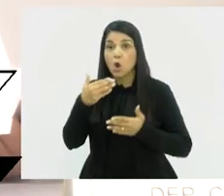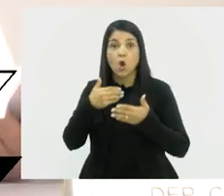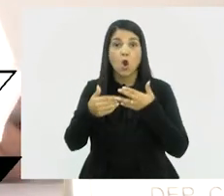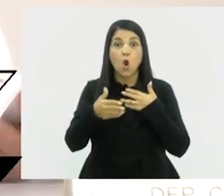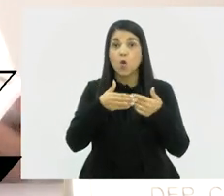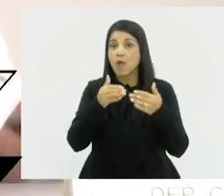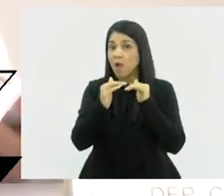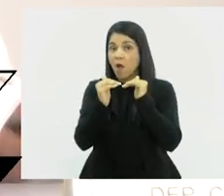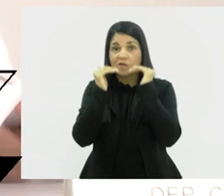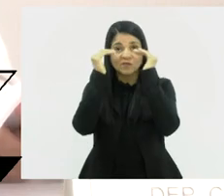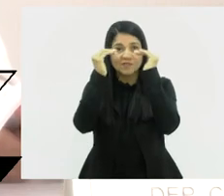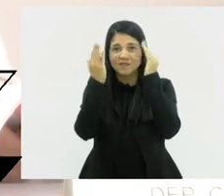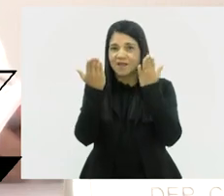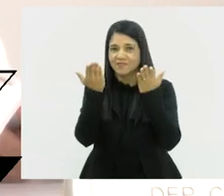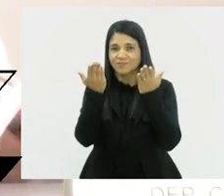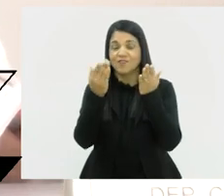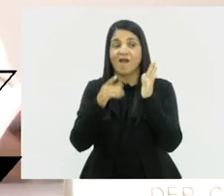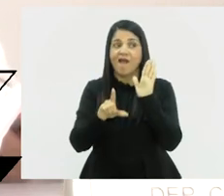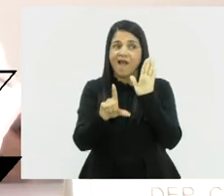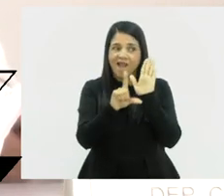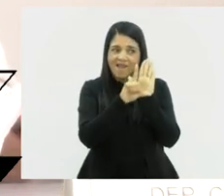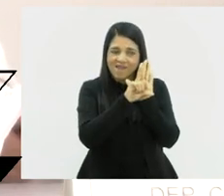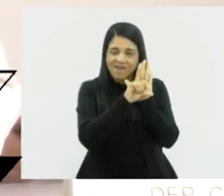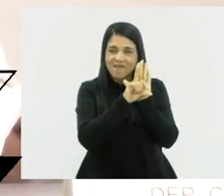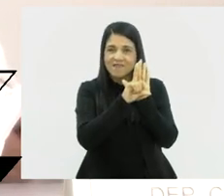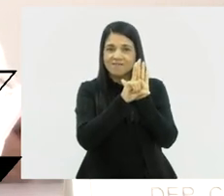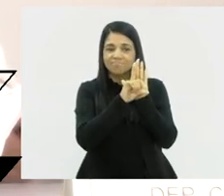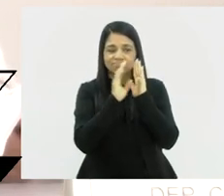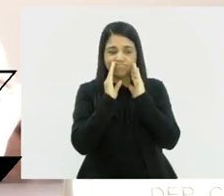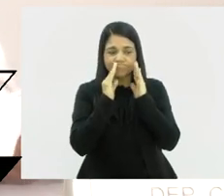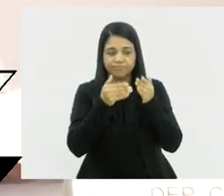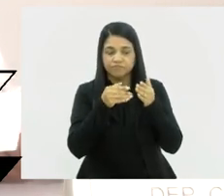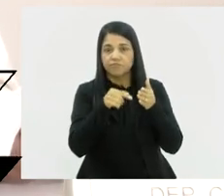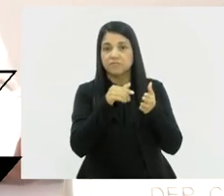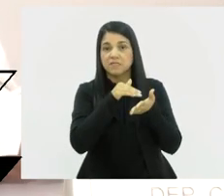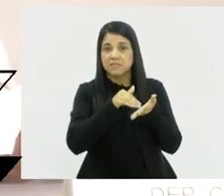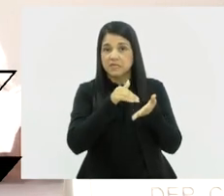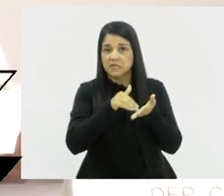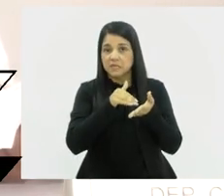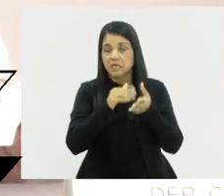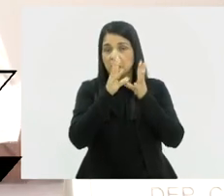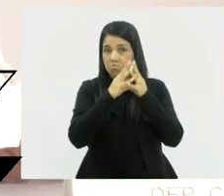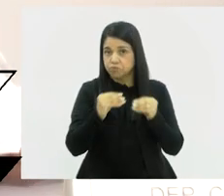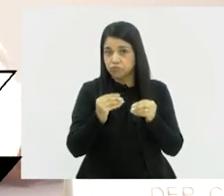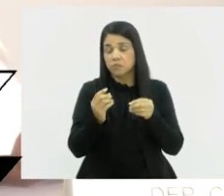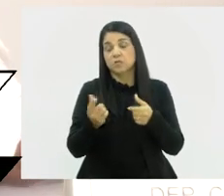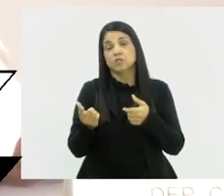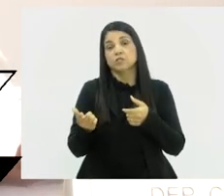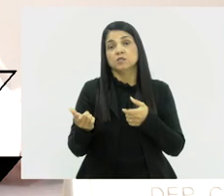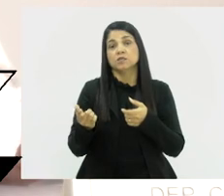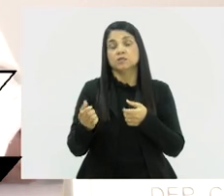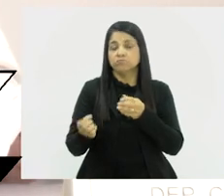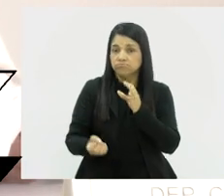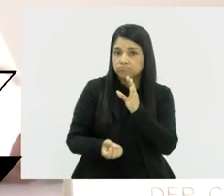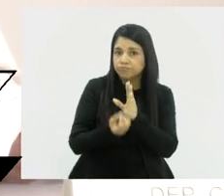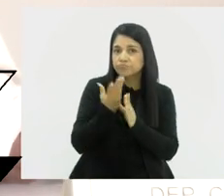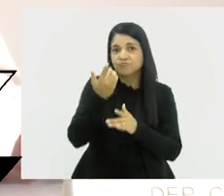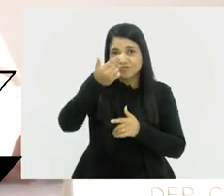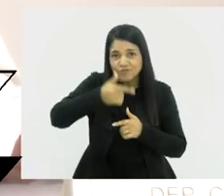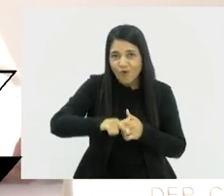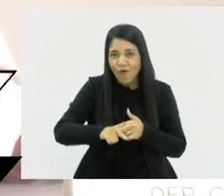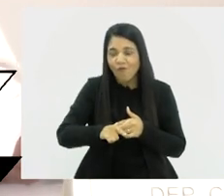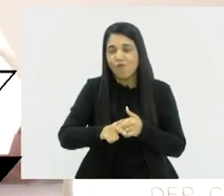embora especifique a Secretaria de Segurança Pública, extinta e recriada, ela fala de